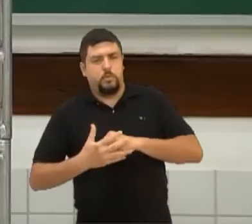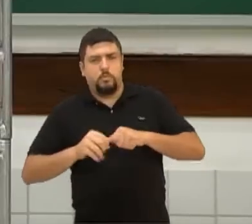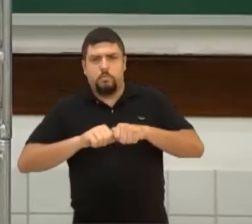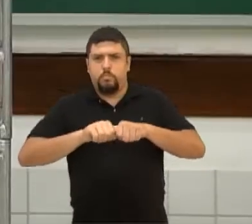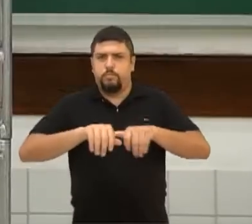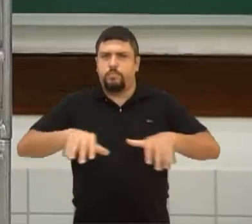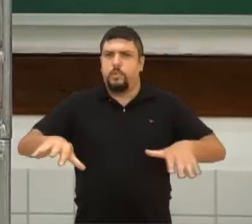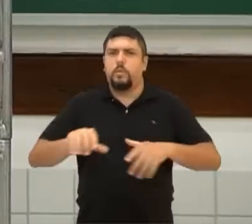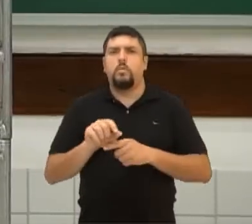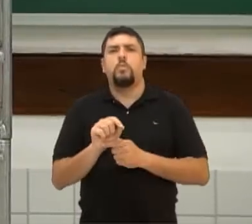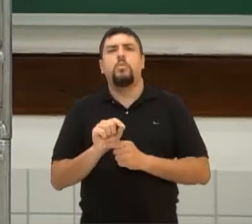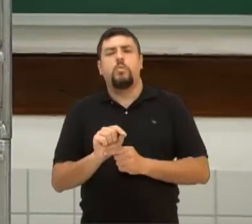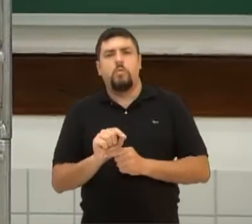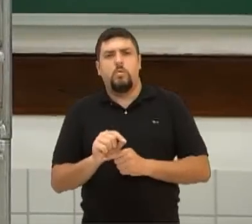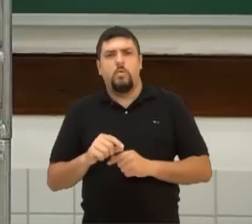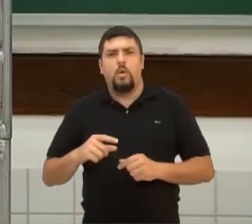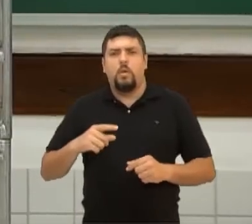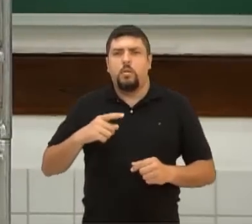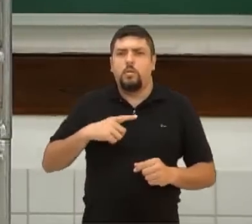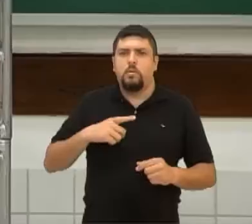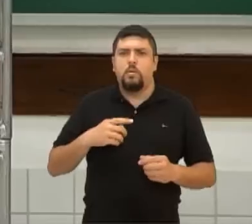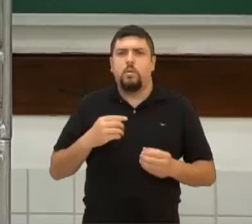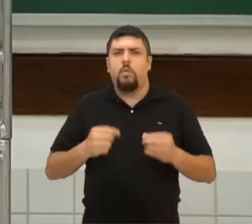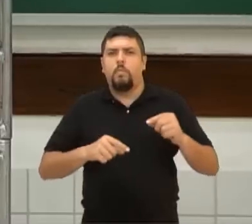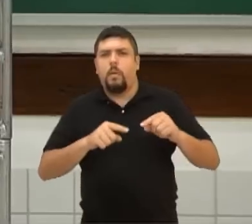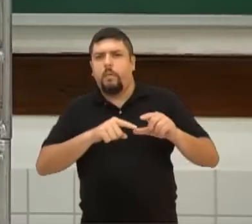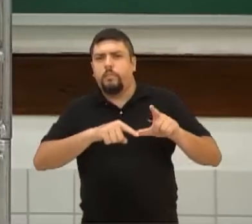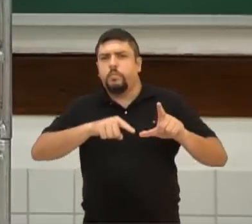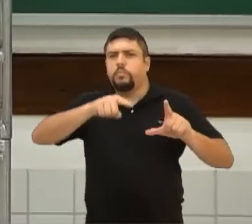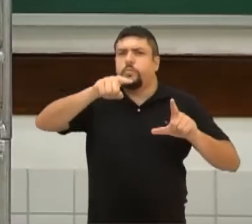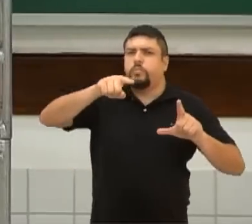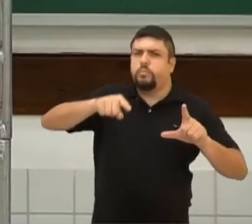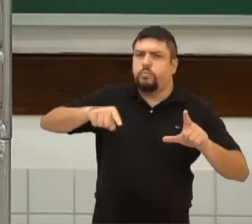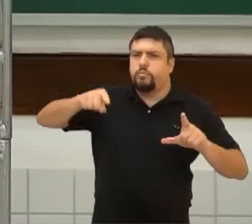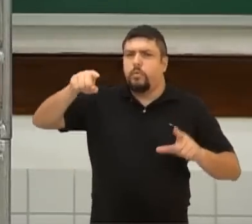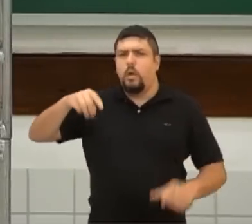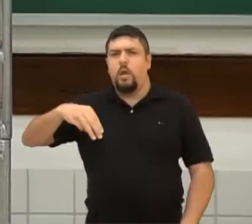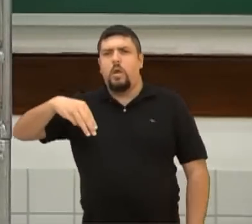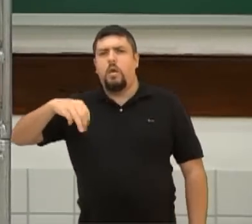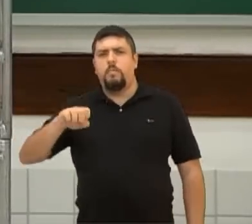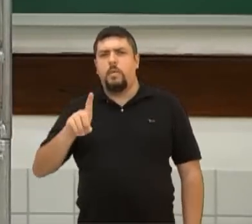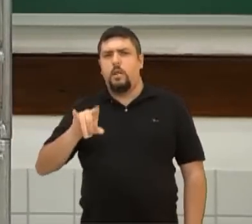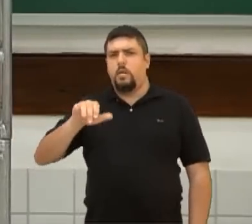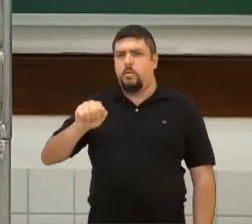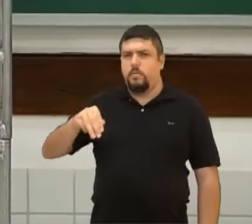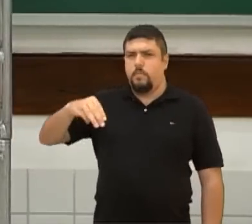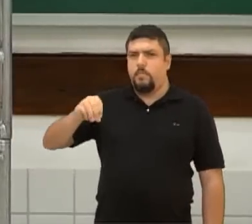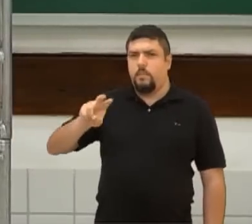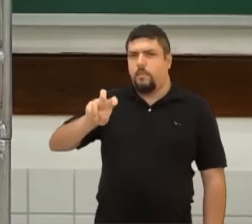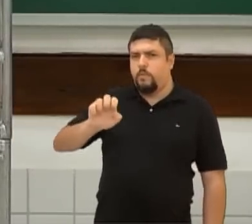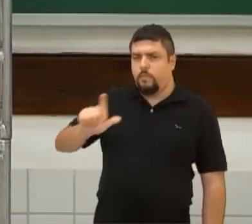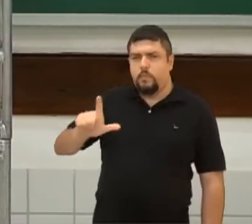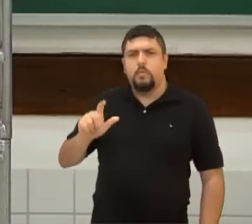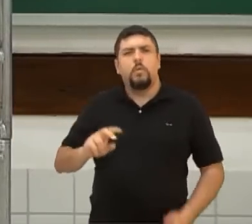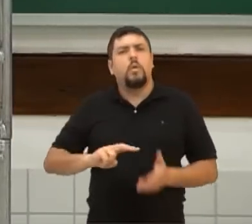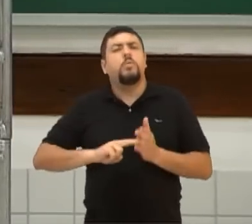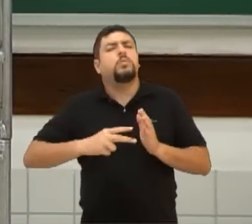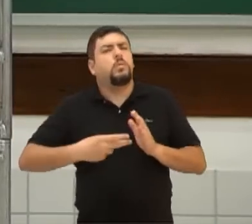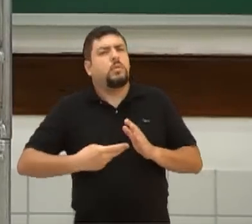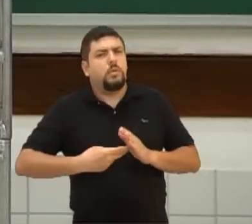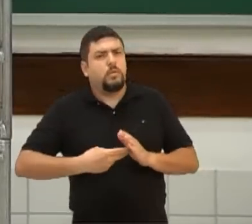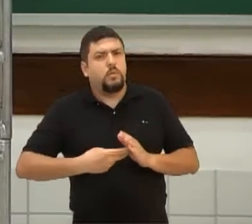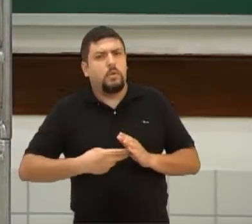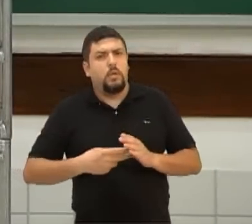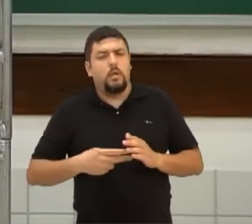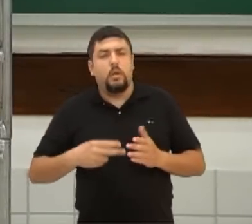pandemia, aparece ali média móvel. Nós estamos escutando na televisão média móvel. O que é uma média móvel, né? É uma média que